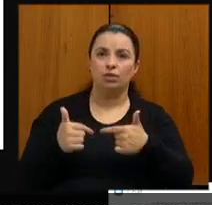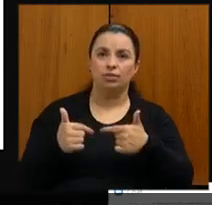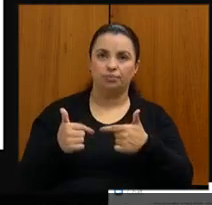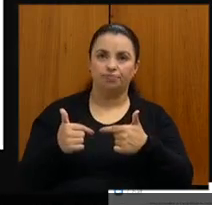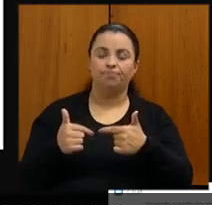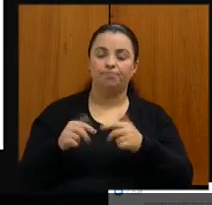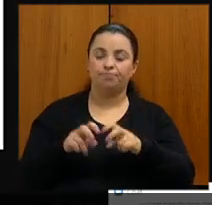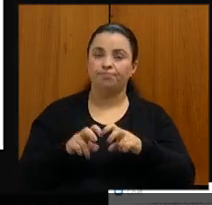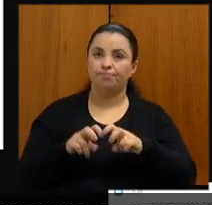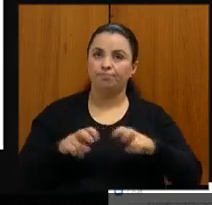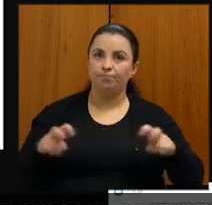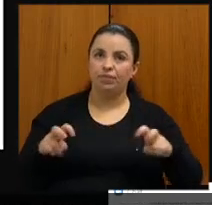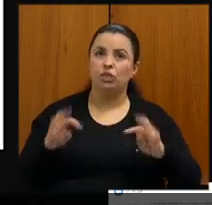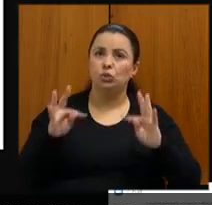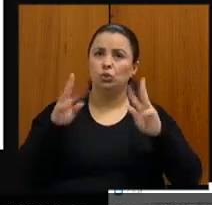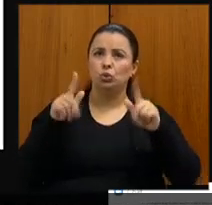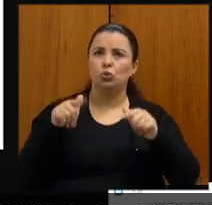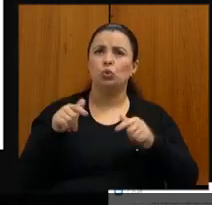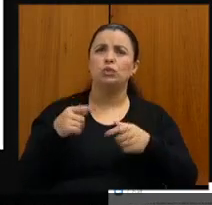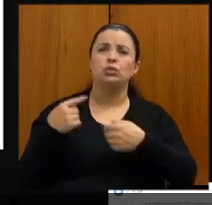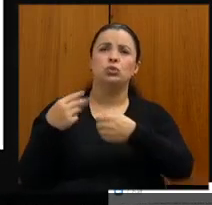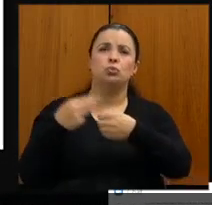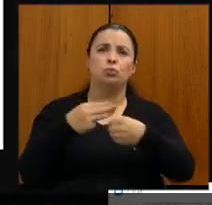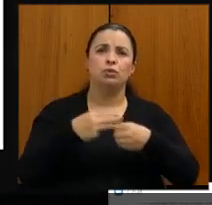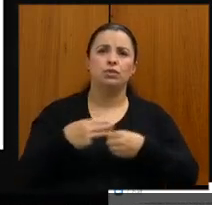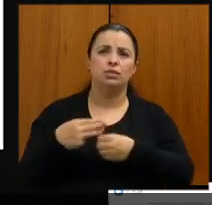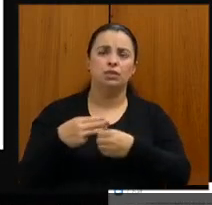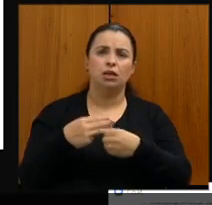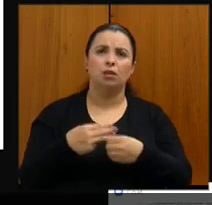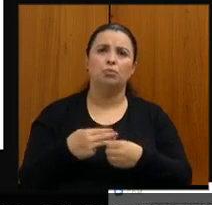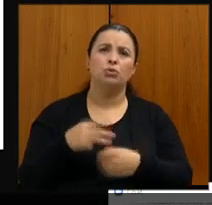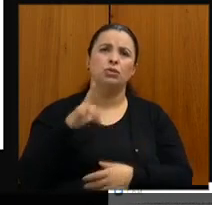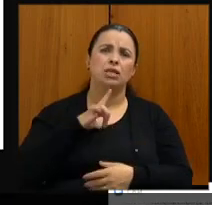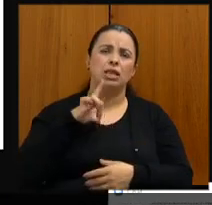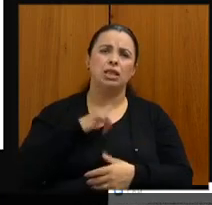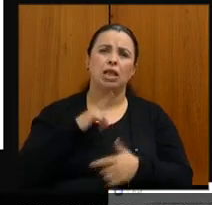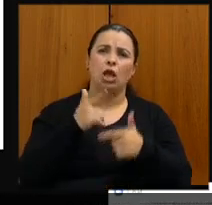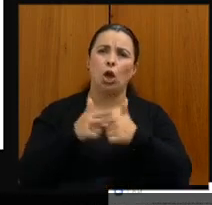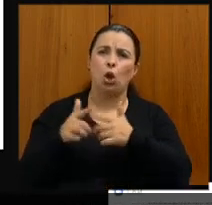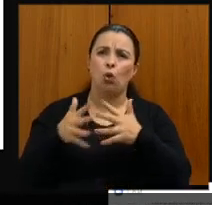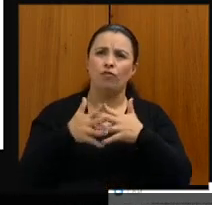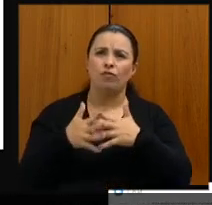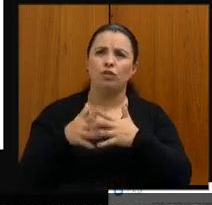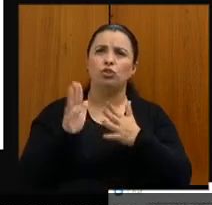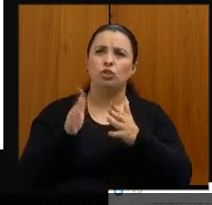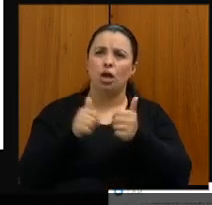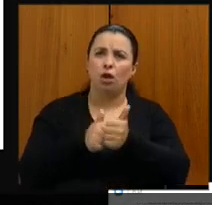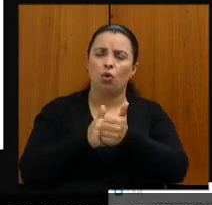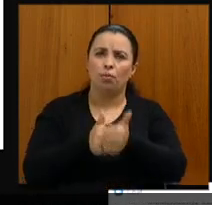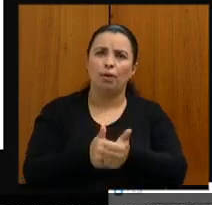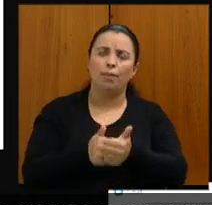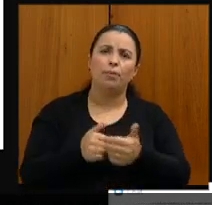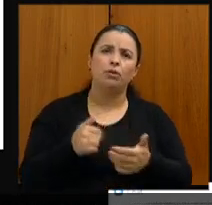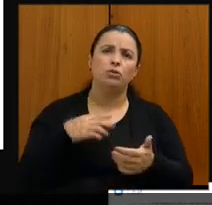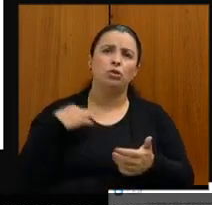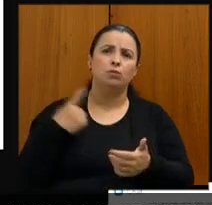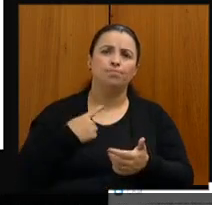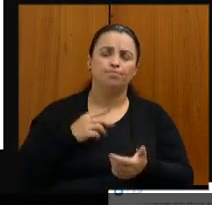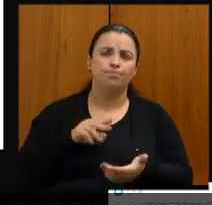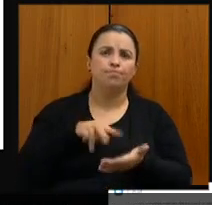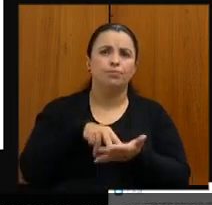mesa nem todos esses municípios aí a gente tem conflito sem acompanhamento então a gente está presente Praticamente